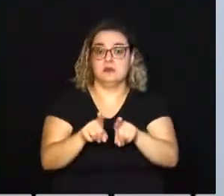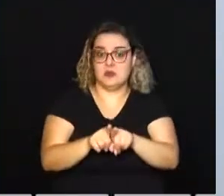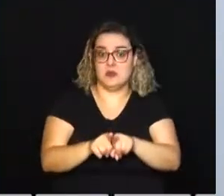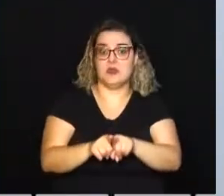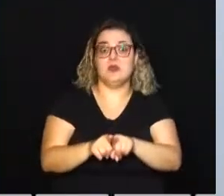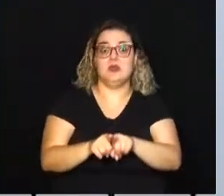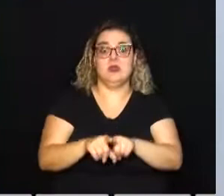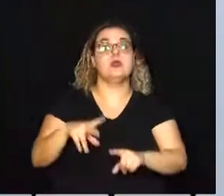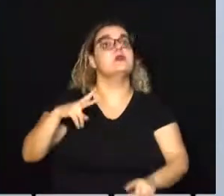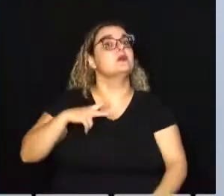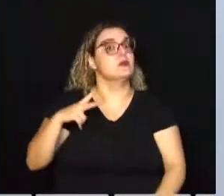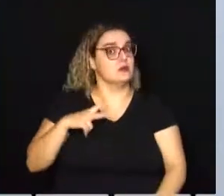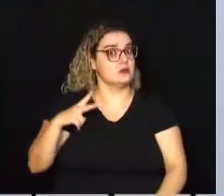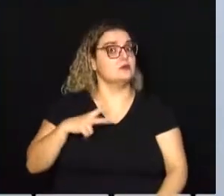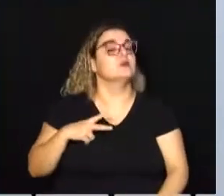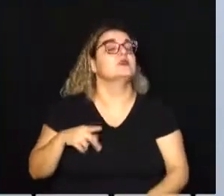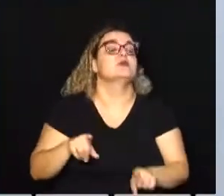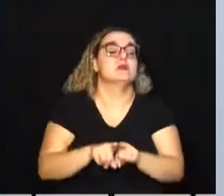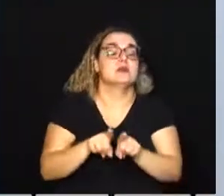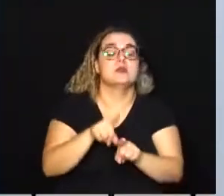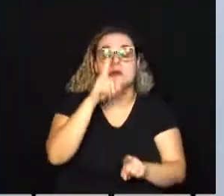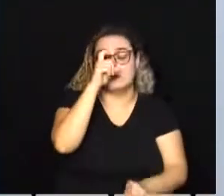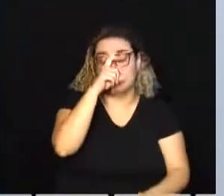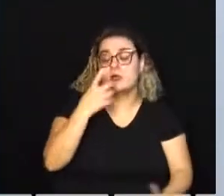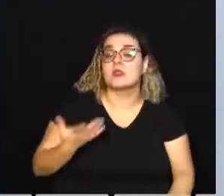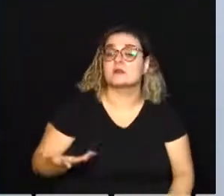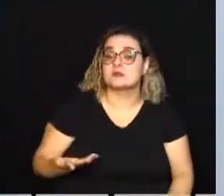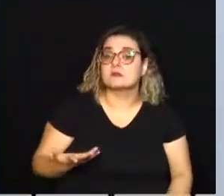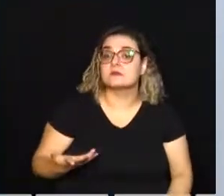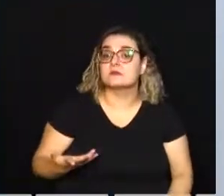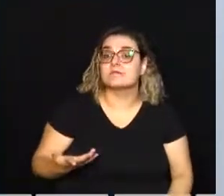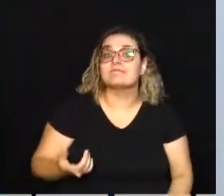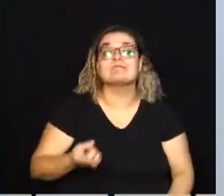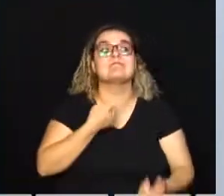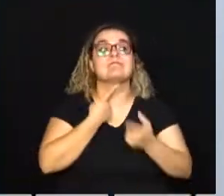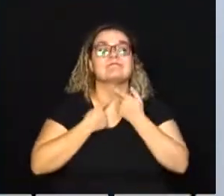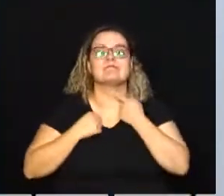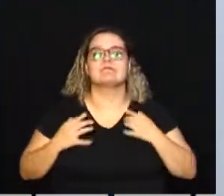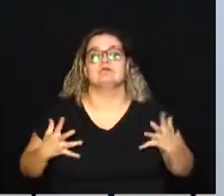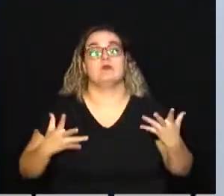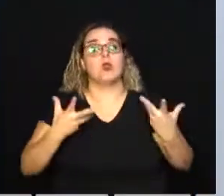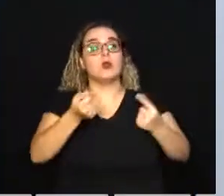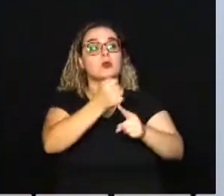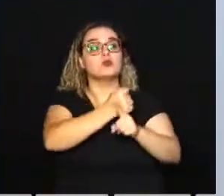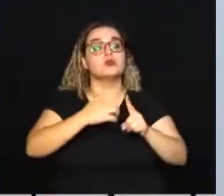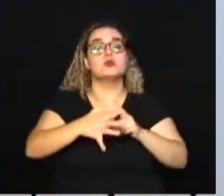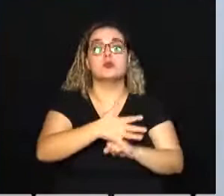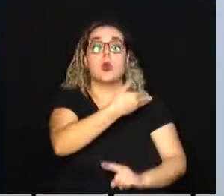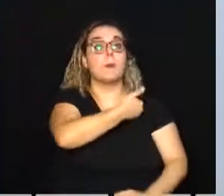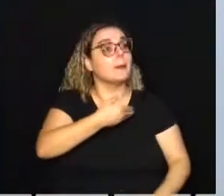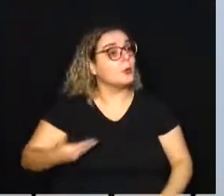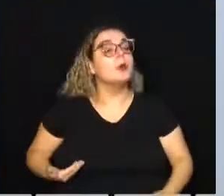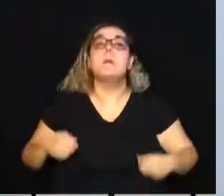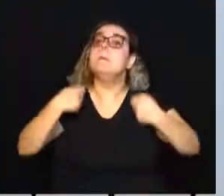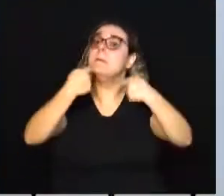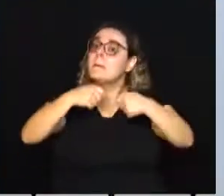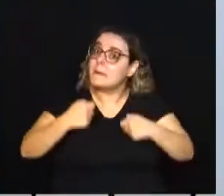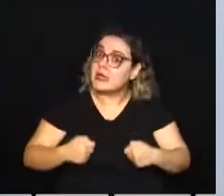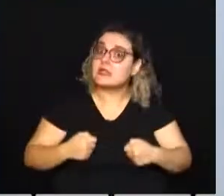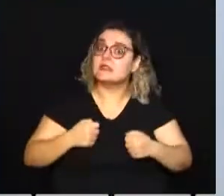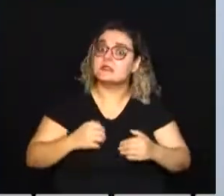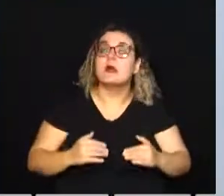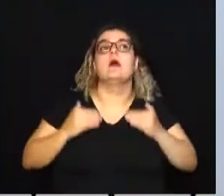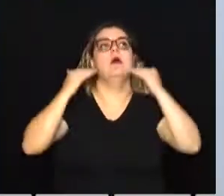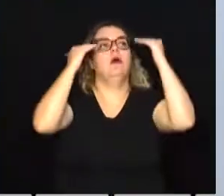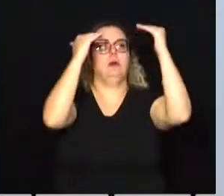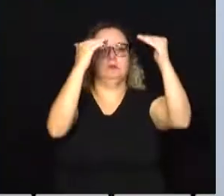rede particular. Nessa situação extrema, o interesse coletivo, o interesse público precisa prevalecer. Então não